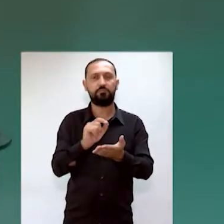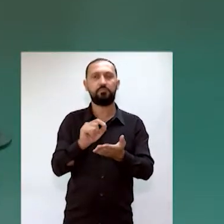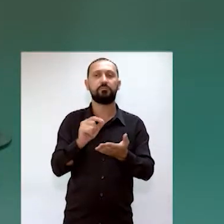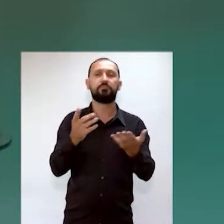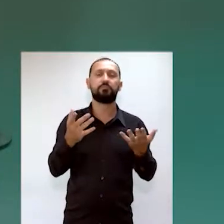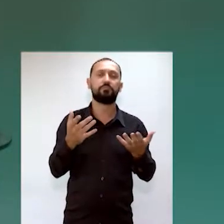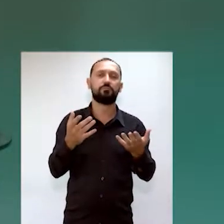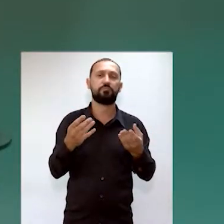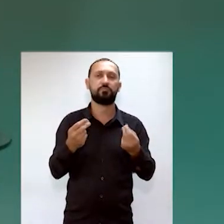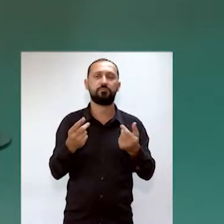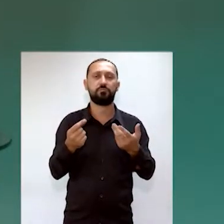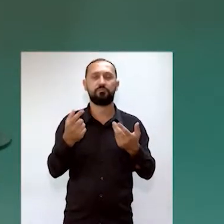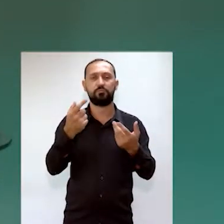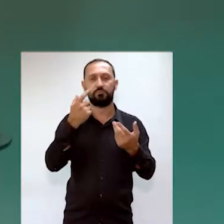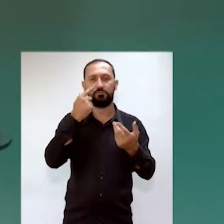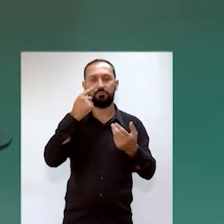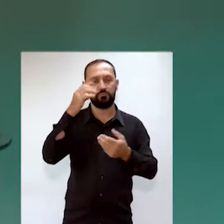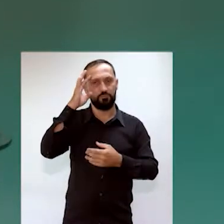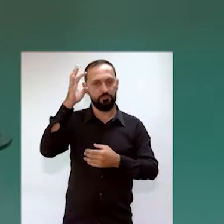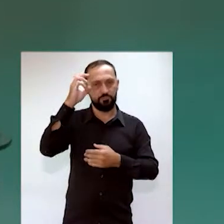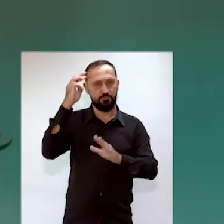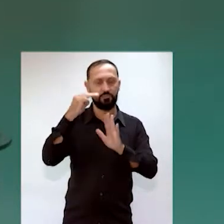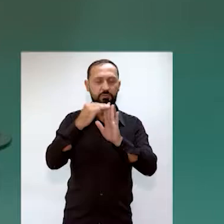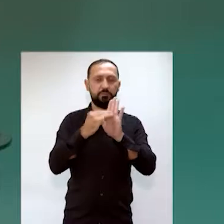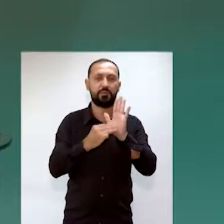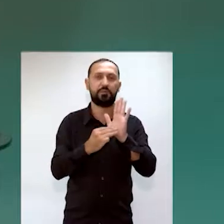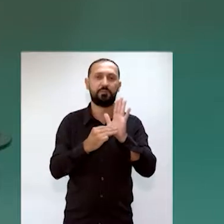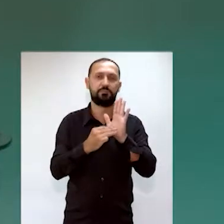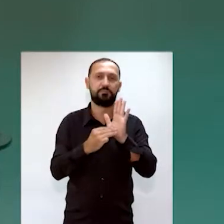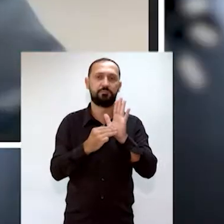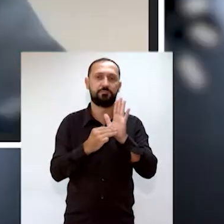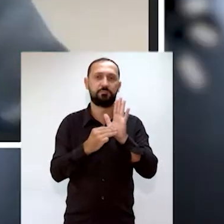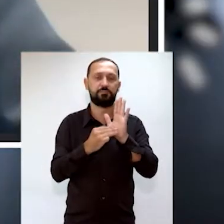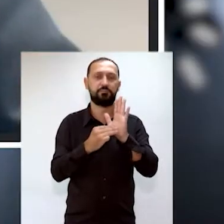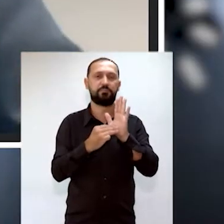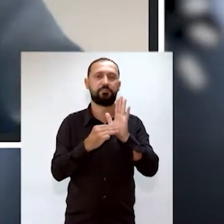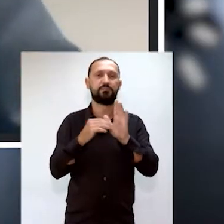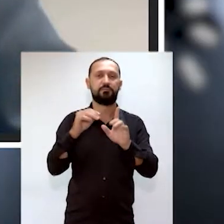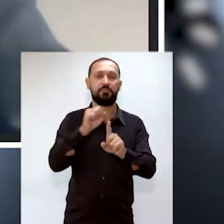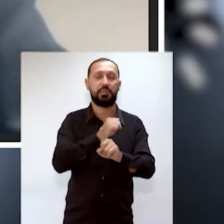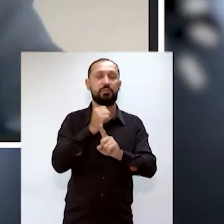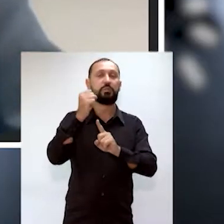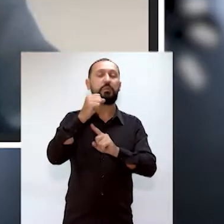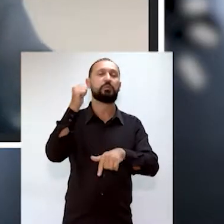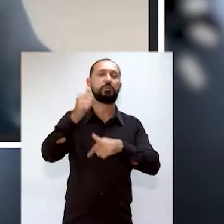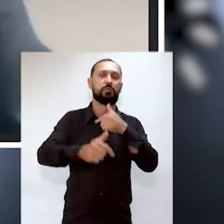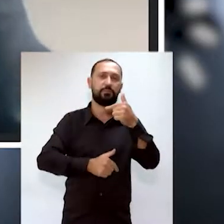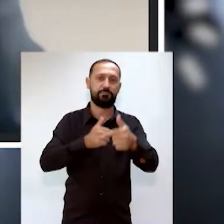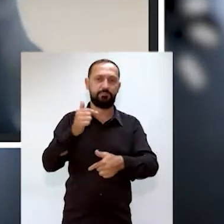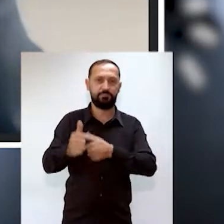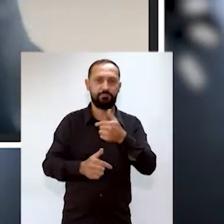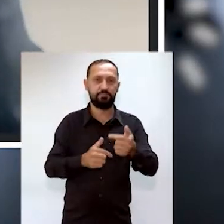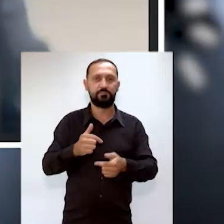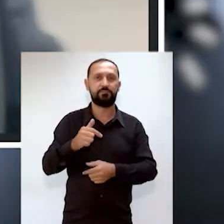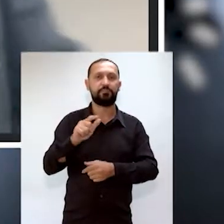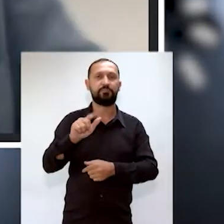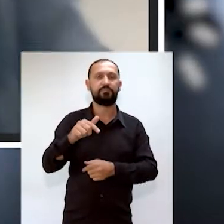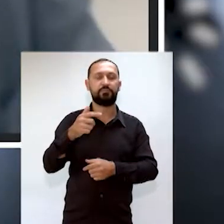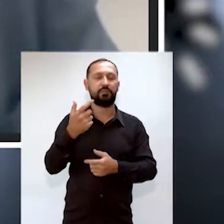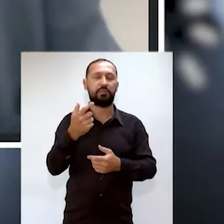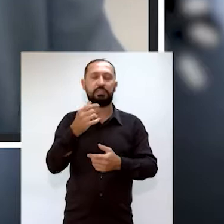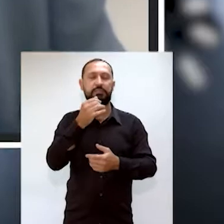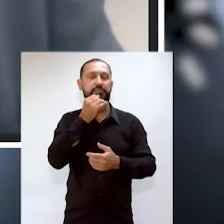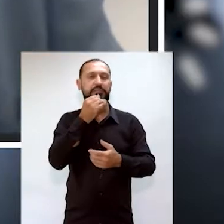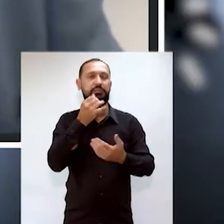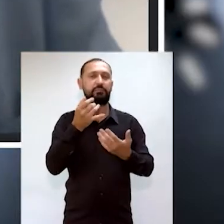partida um marco teórico metodológico, Radamés, da sociologia do trabalho, né? E aí, embora